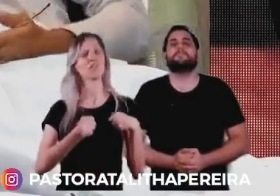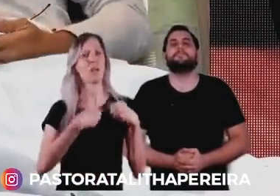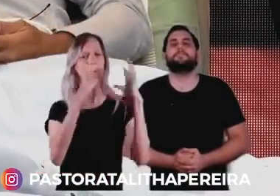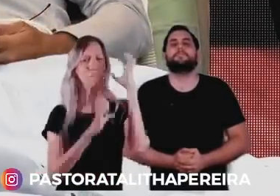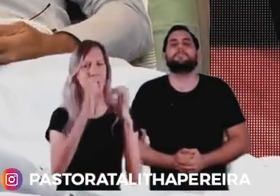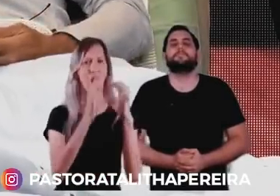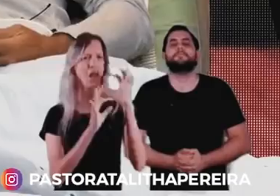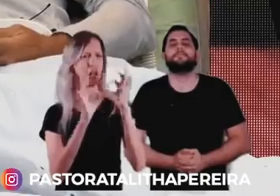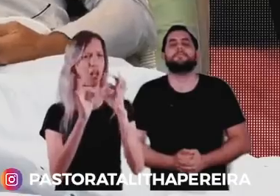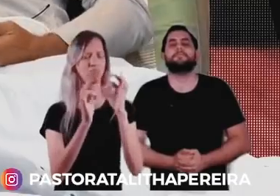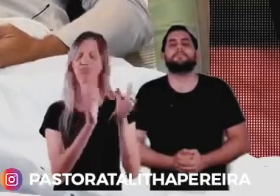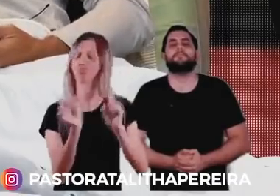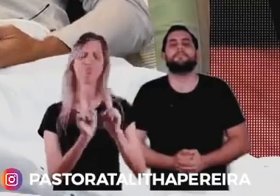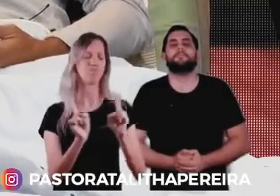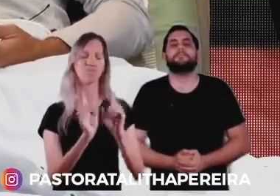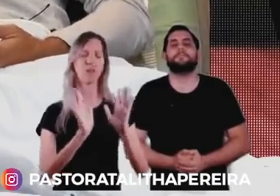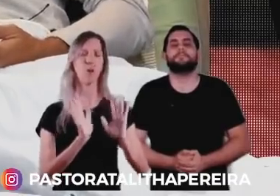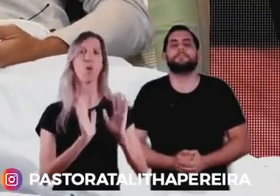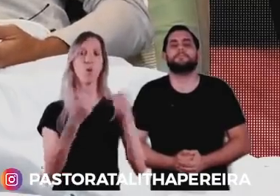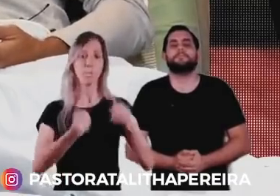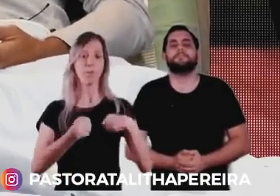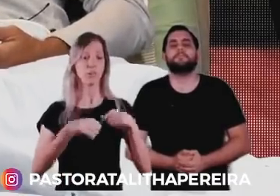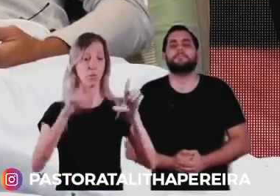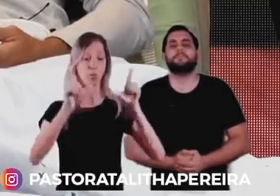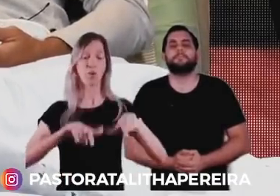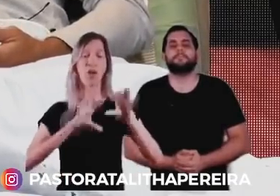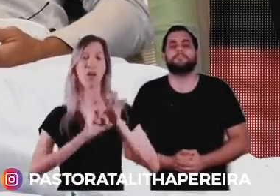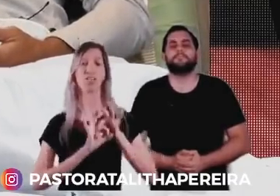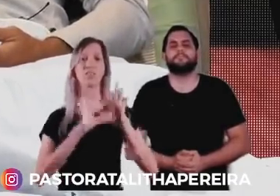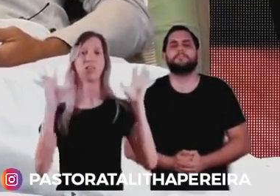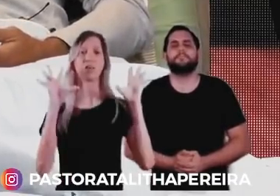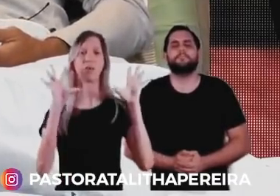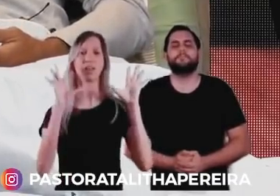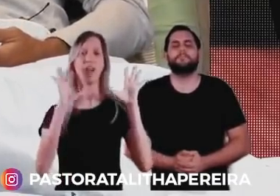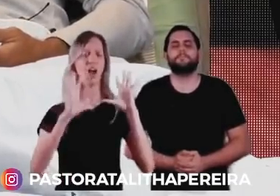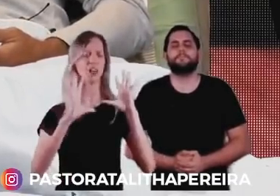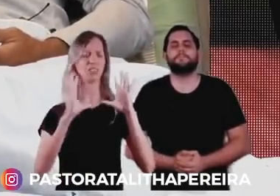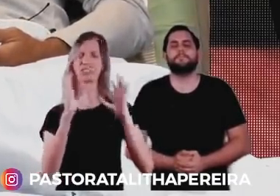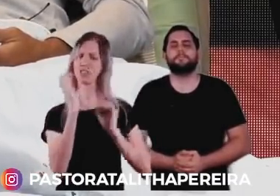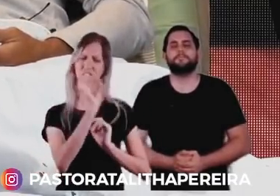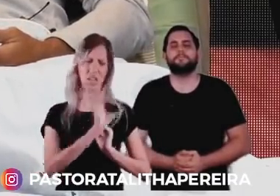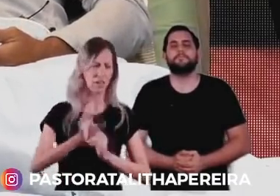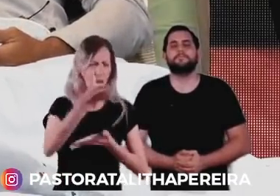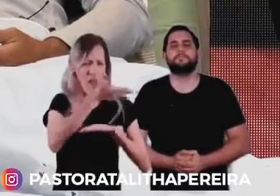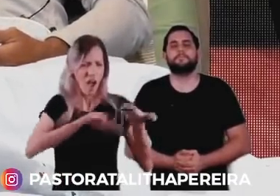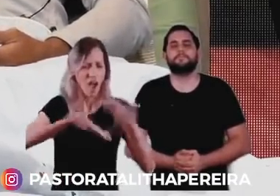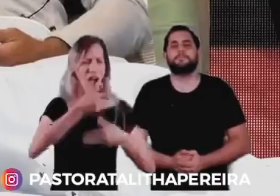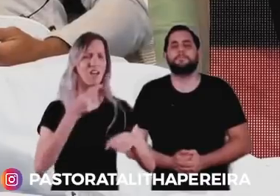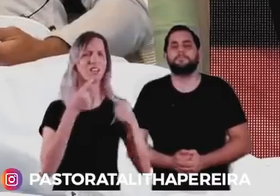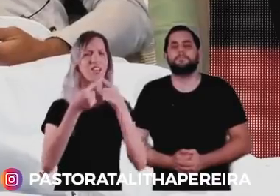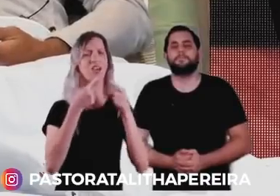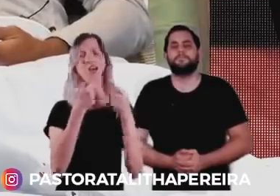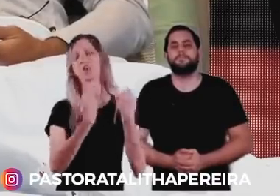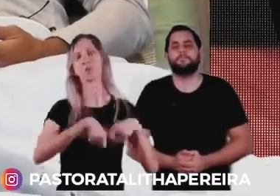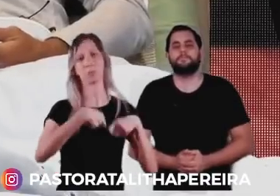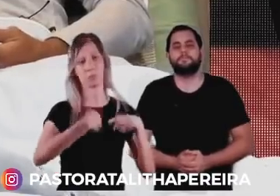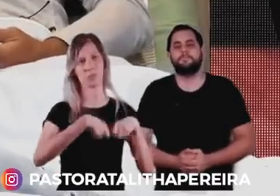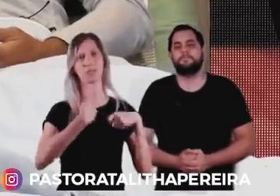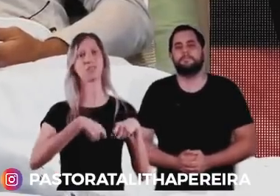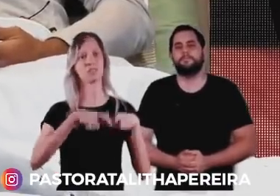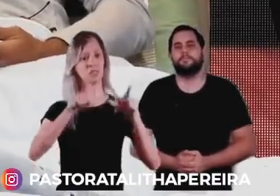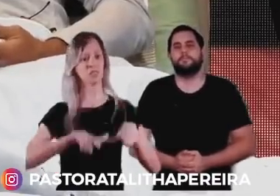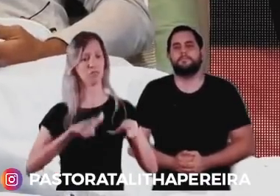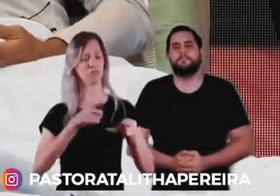né? Um leito onde há liberdade, onde há transparência, onde há o diálogo. Então esse leito